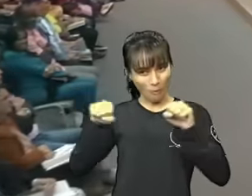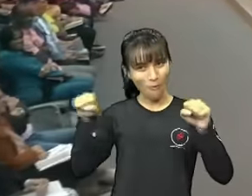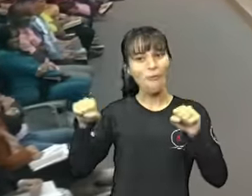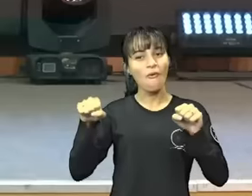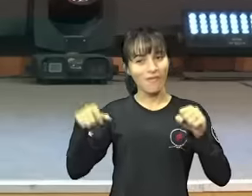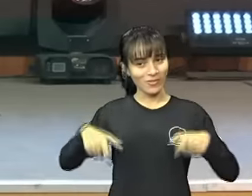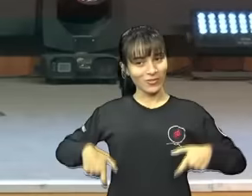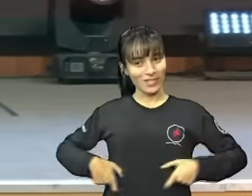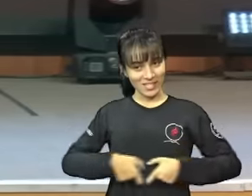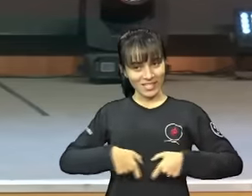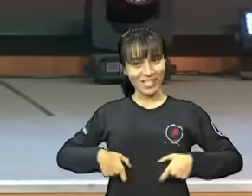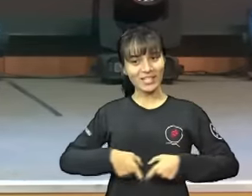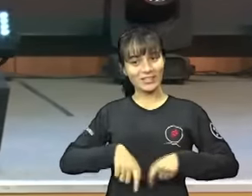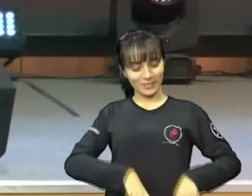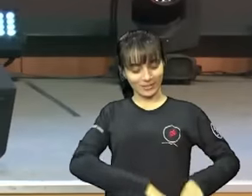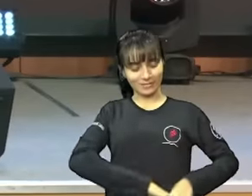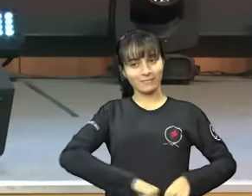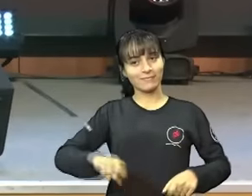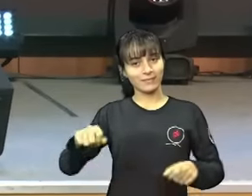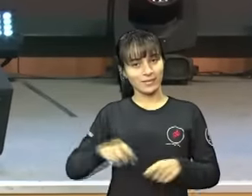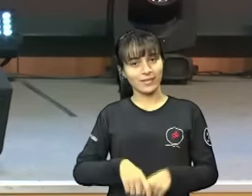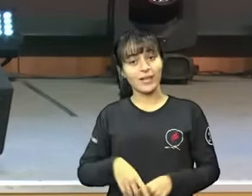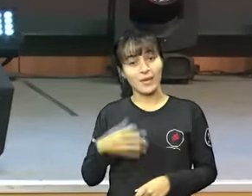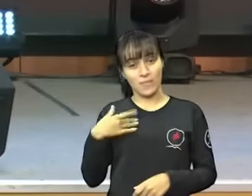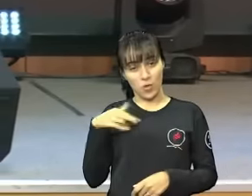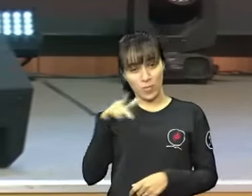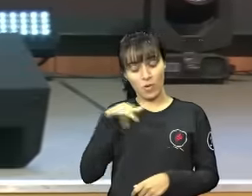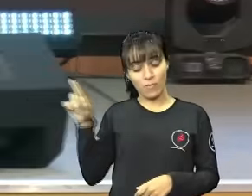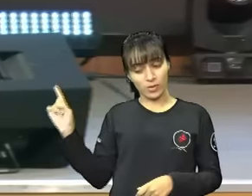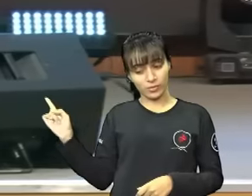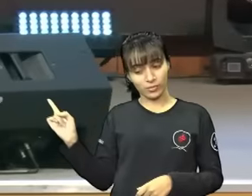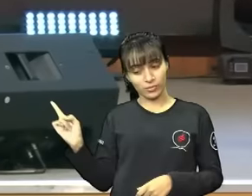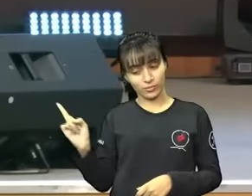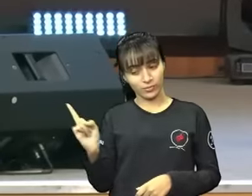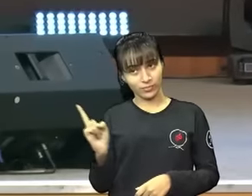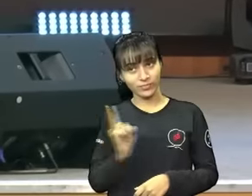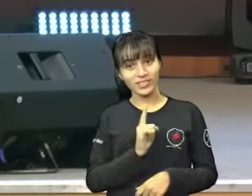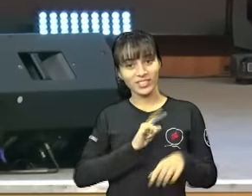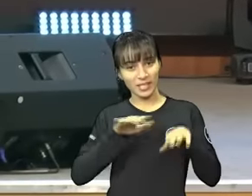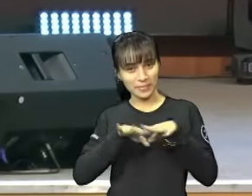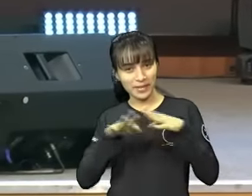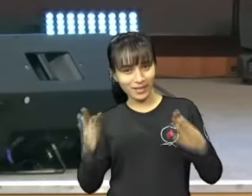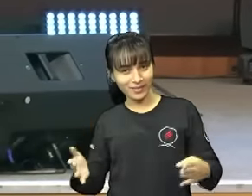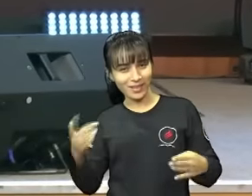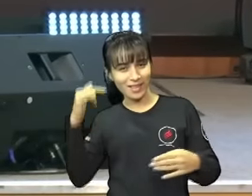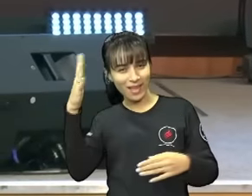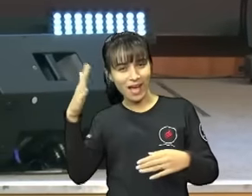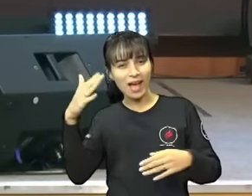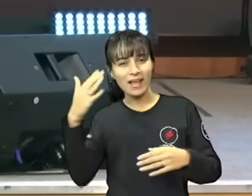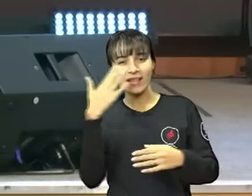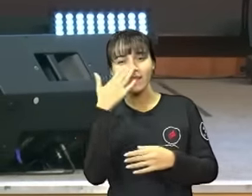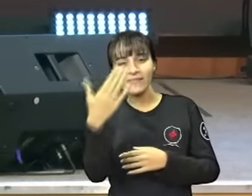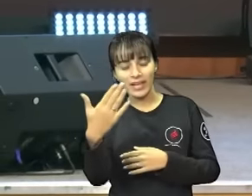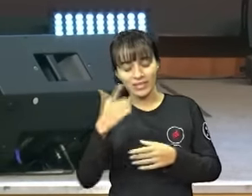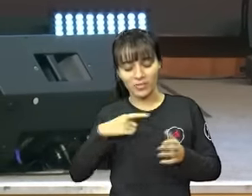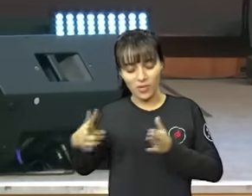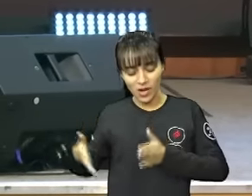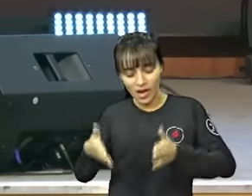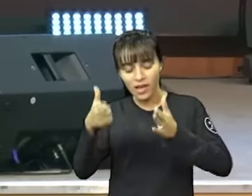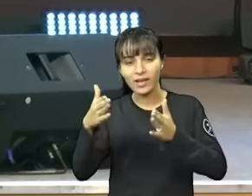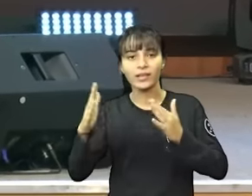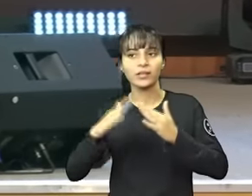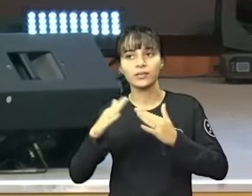aí meu pai e Samuel passou Onde a gente tinha mesa que até hoje tem lá na varanda que vem o corredor da casa